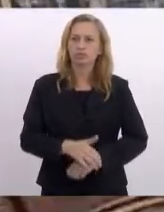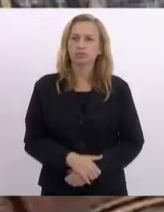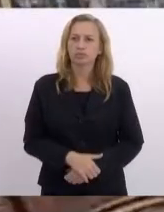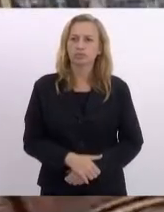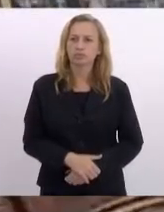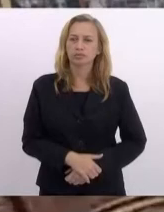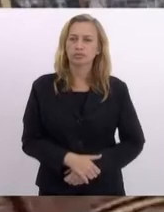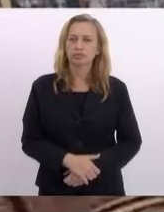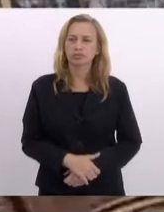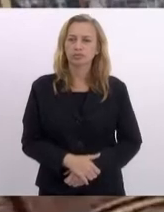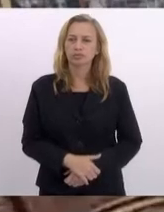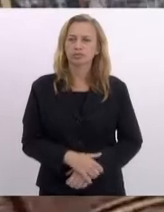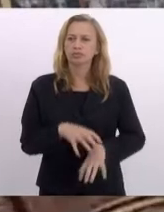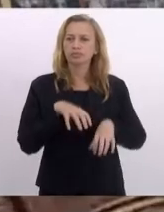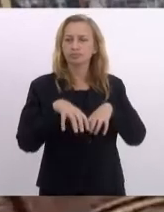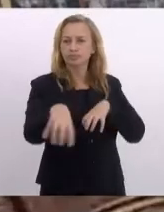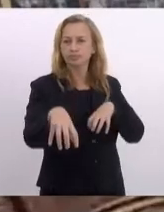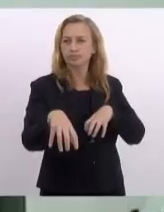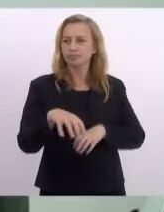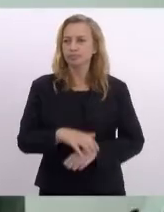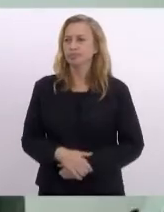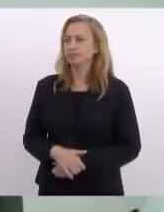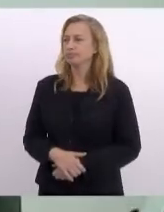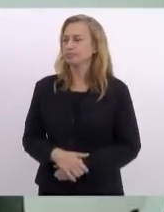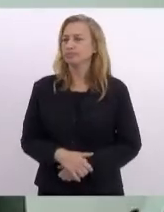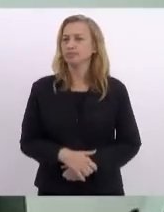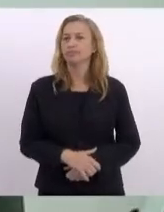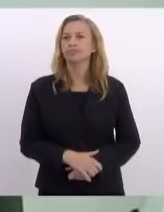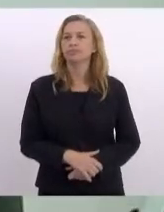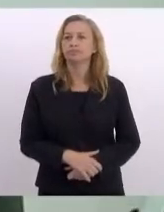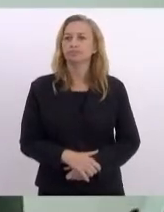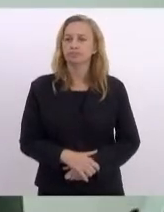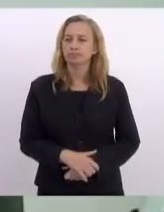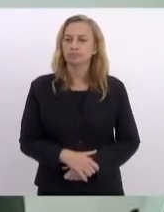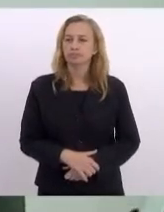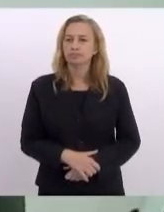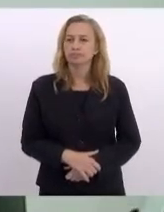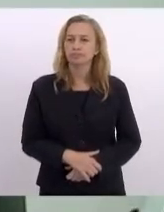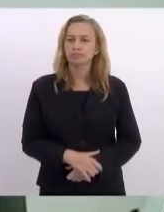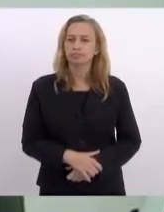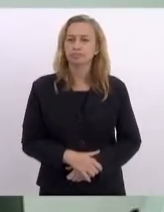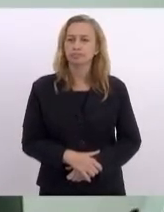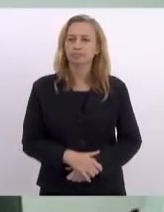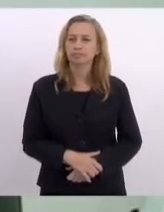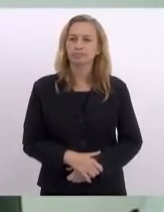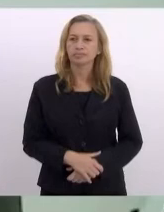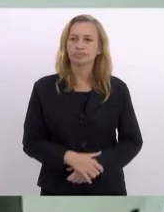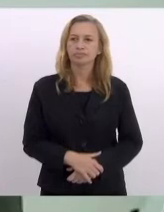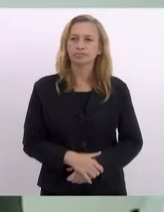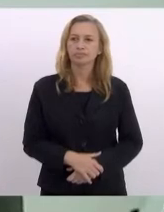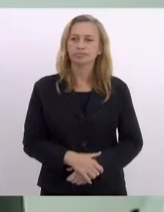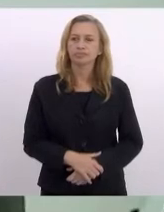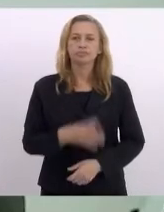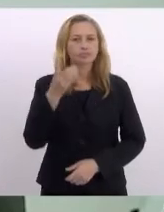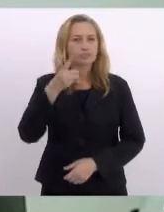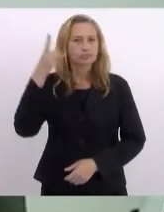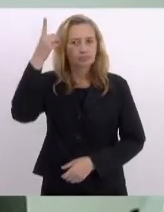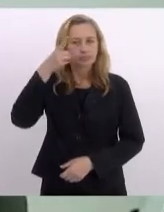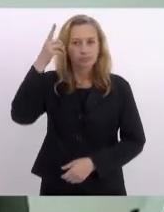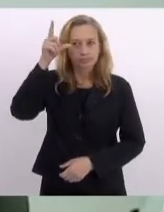de forma remota, deputada